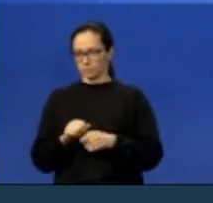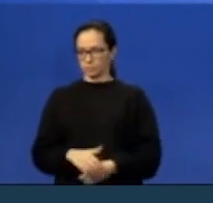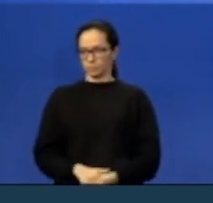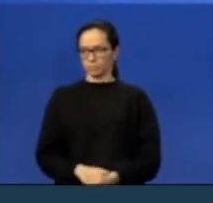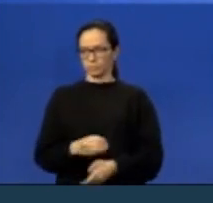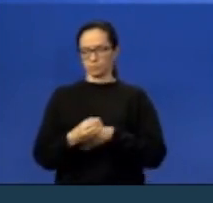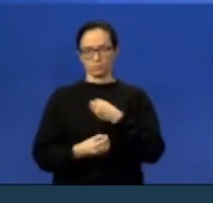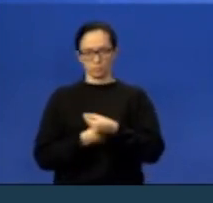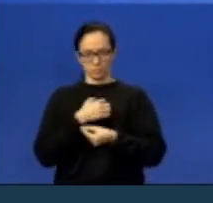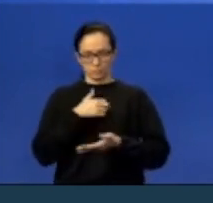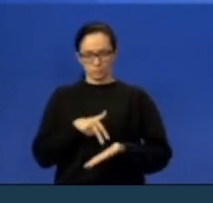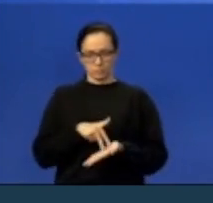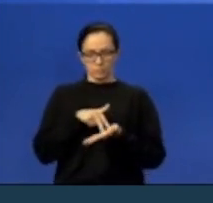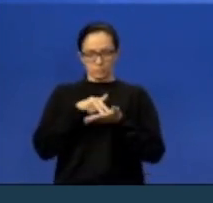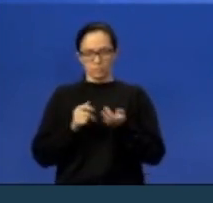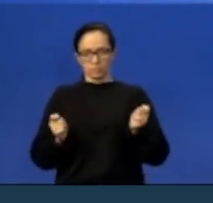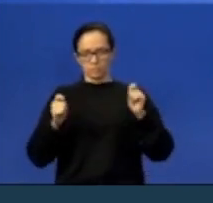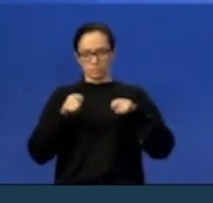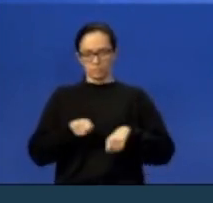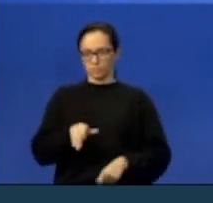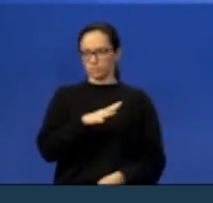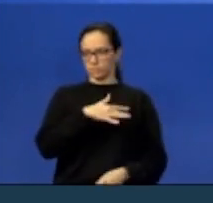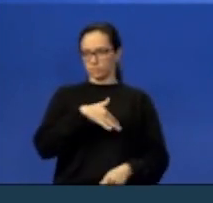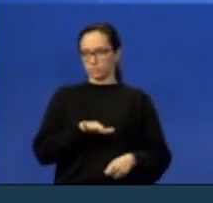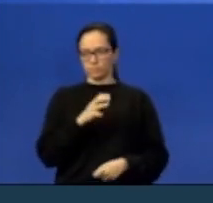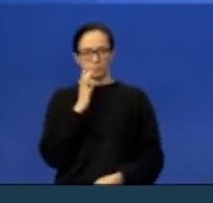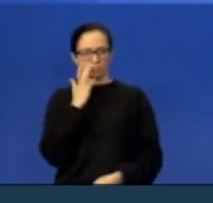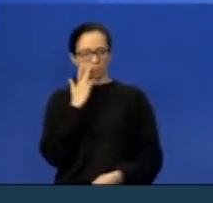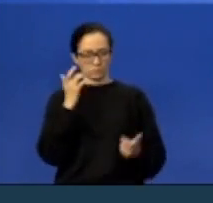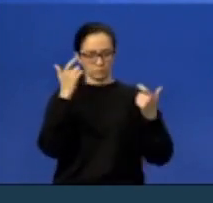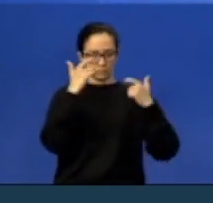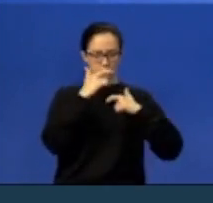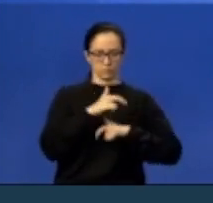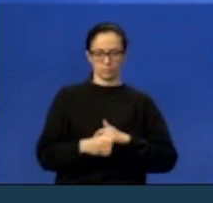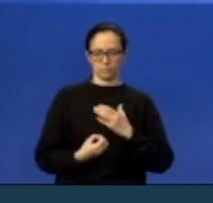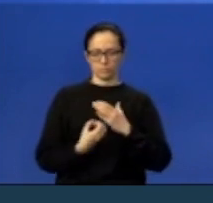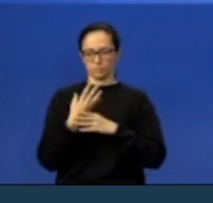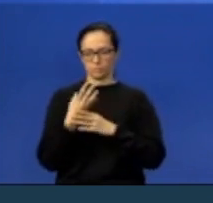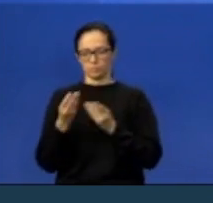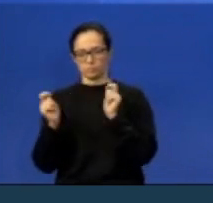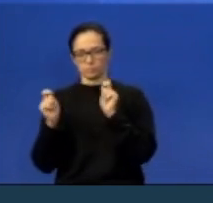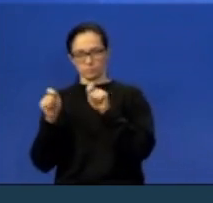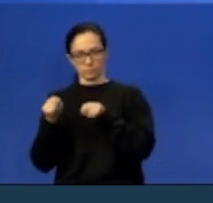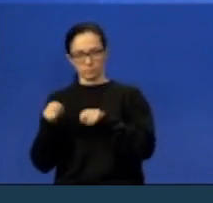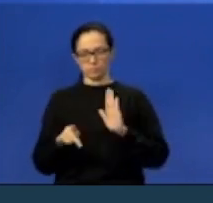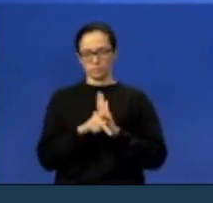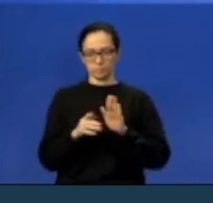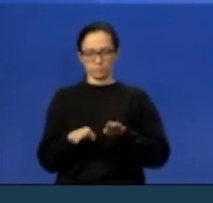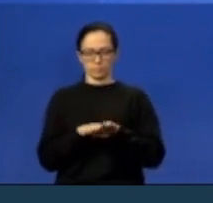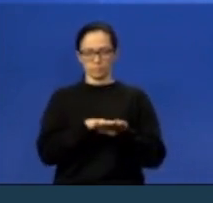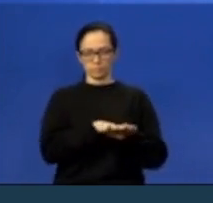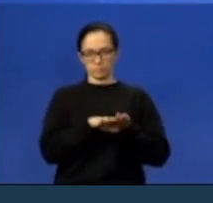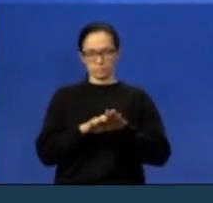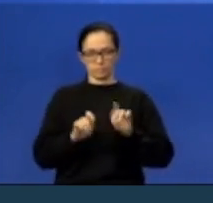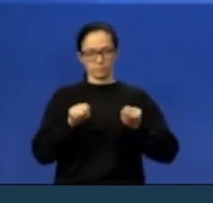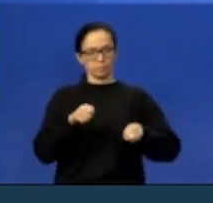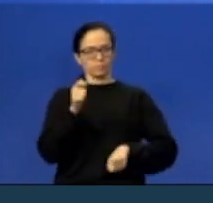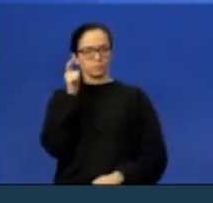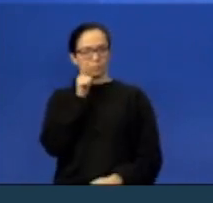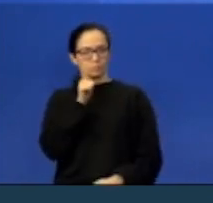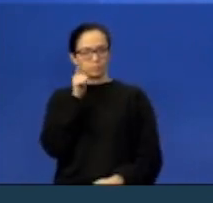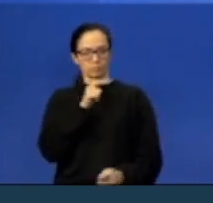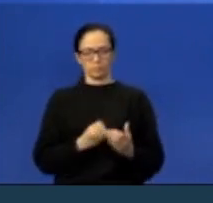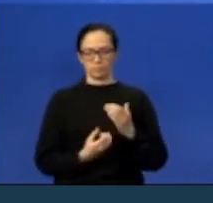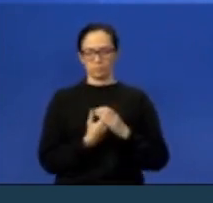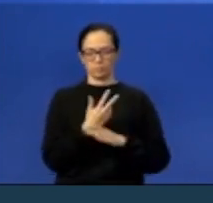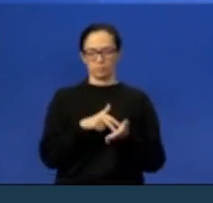esse equilíbrio entre as atividades osteoclásticas e osteoblásticas, elas fiquem equilibradas e o indivíduo, então, ele